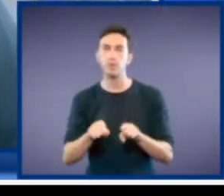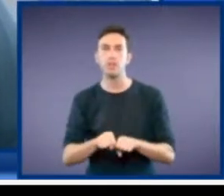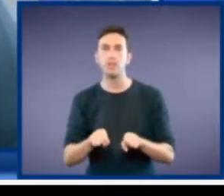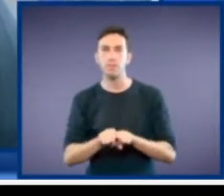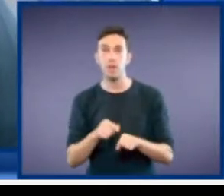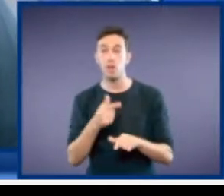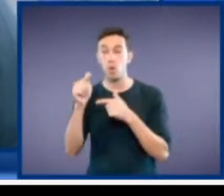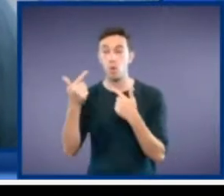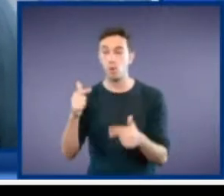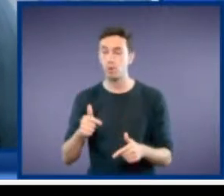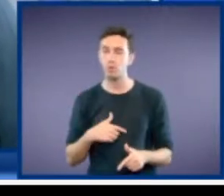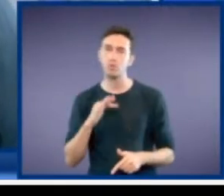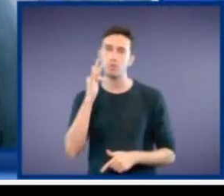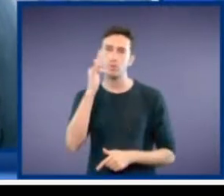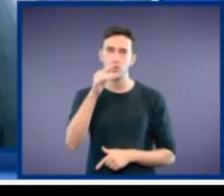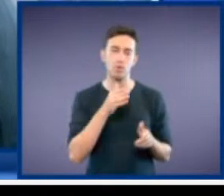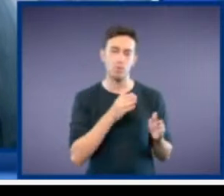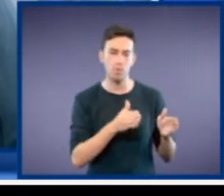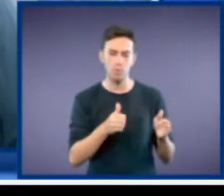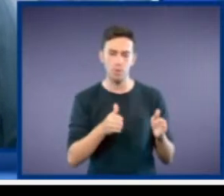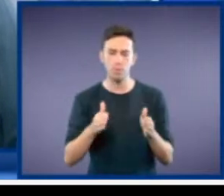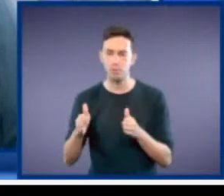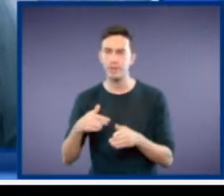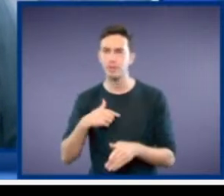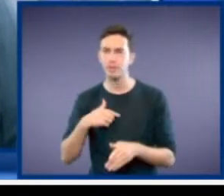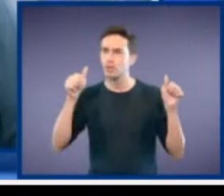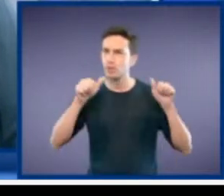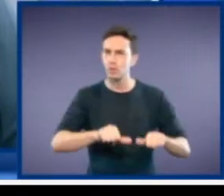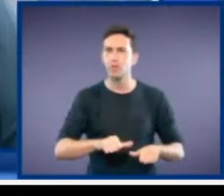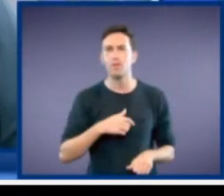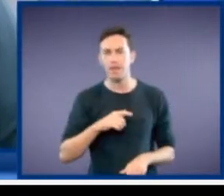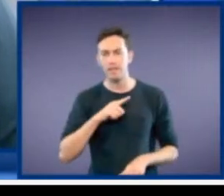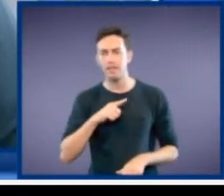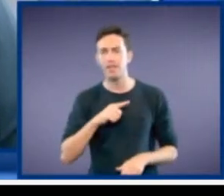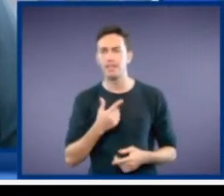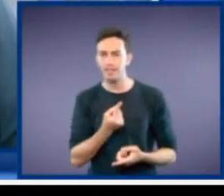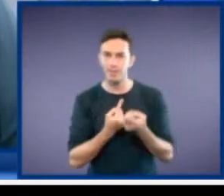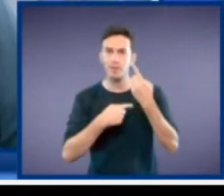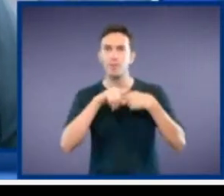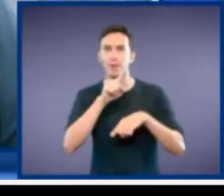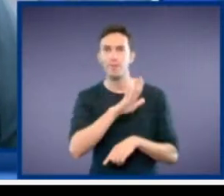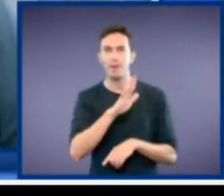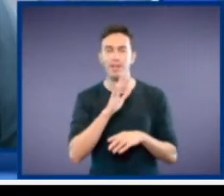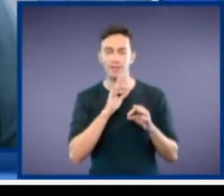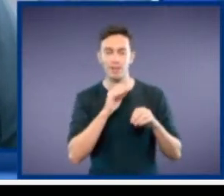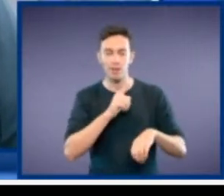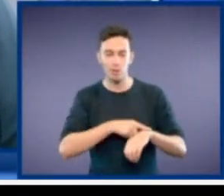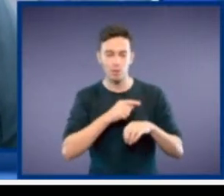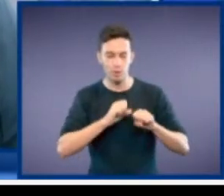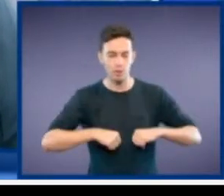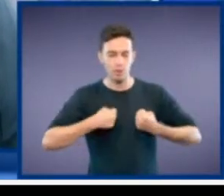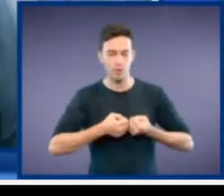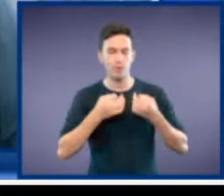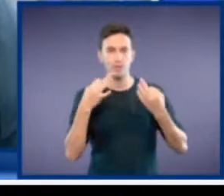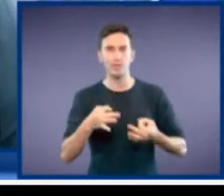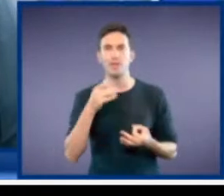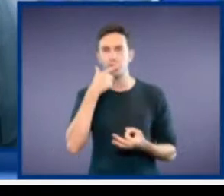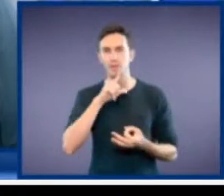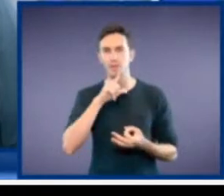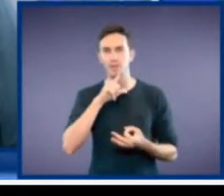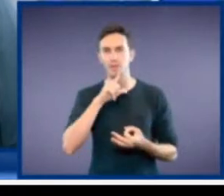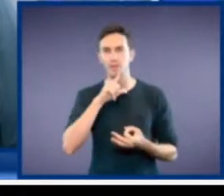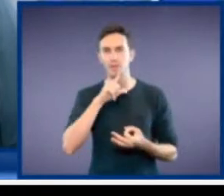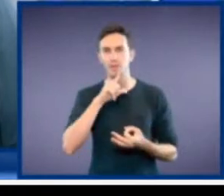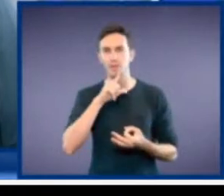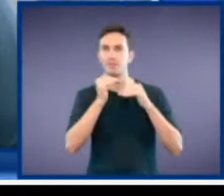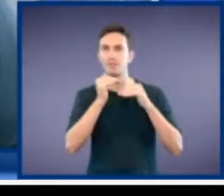ser atravessados, mas com o esforço correto, da forma correta, a gente consegue fazer o país evoluir.